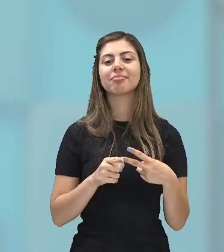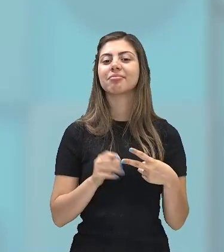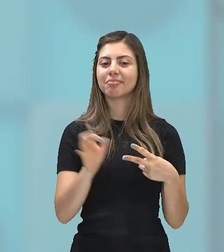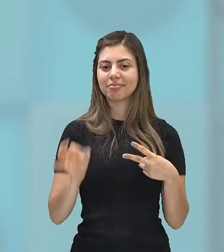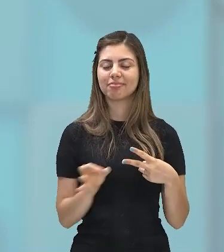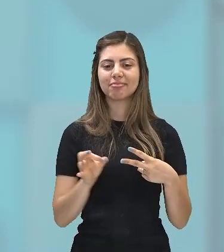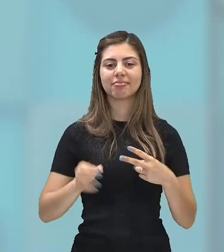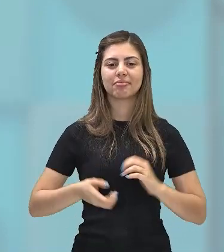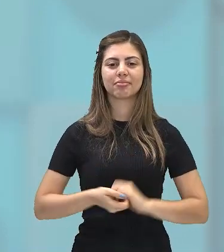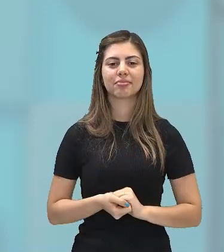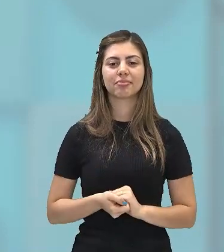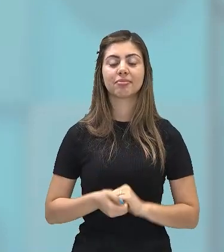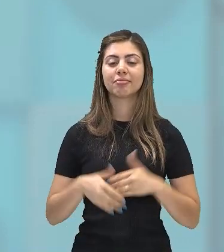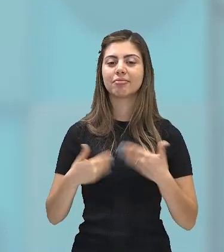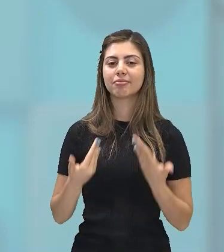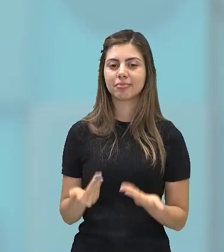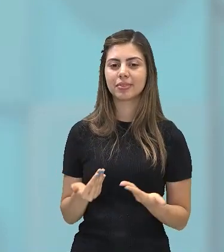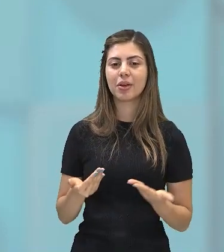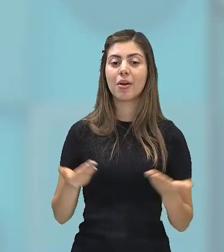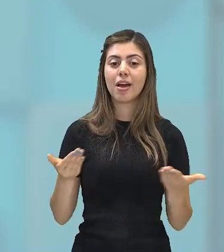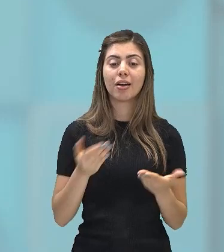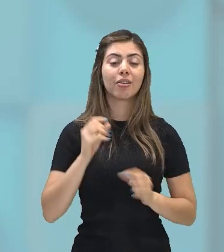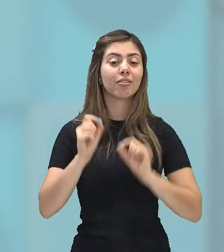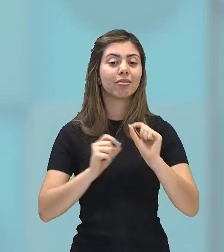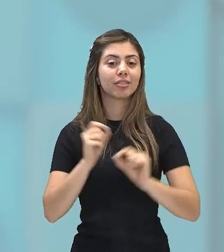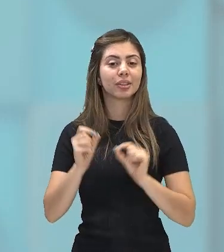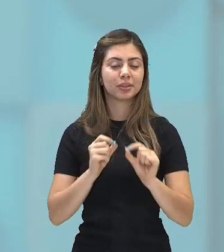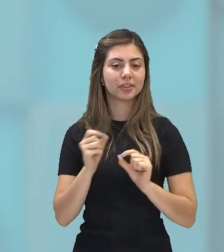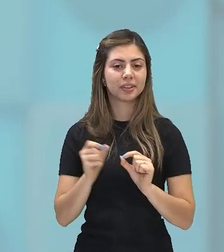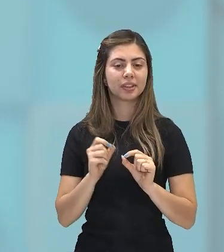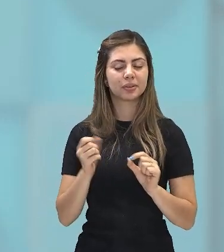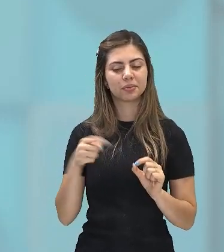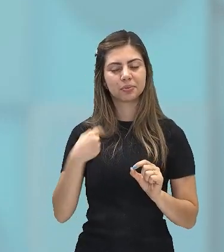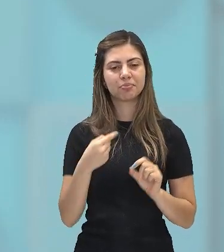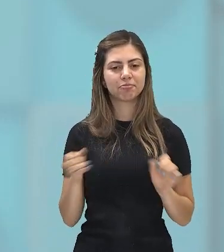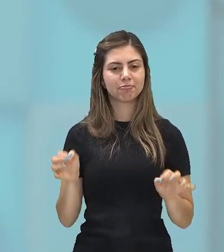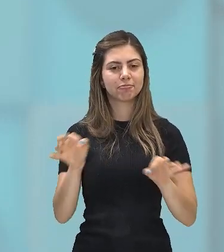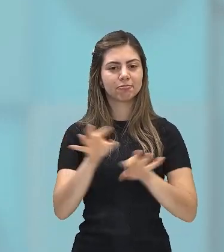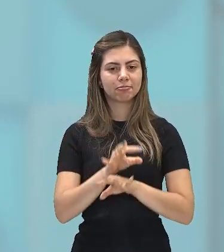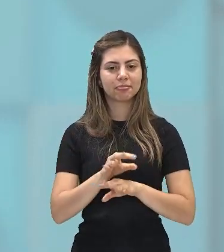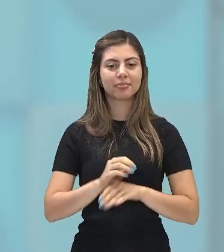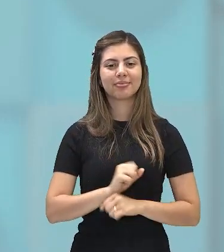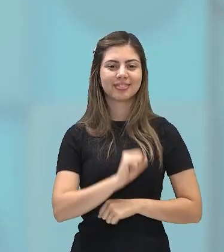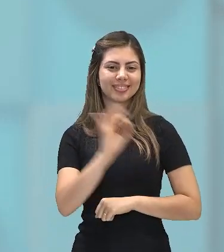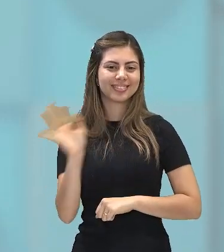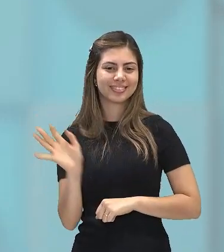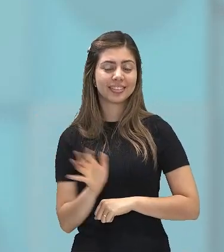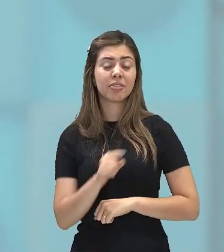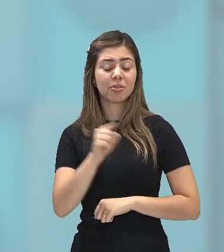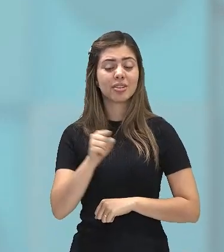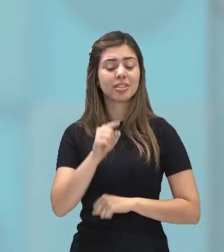o sujeito. E aí, nós iremos, então, finalizar por aqui e esperamos que você